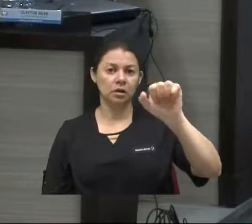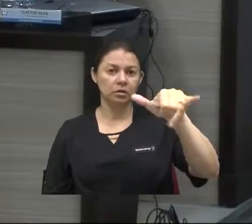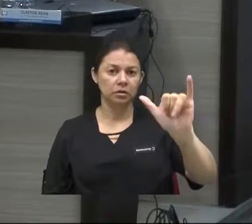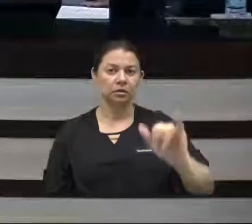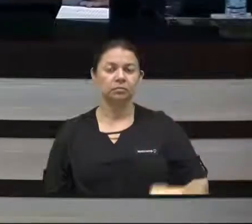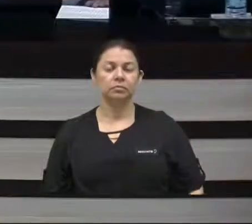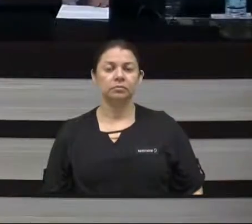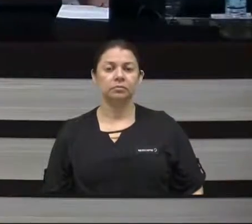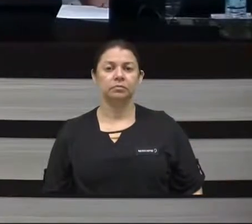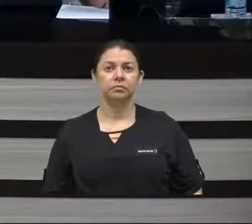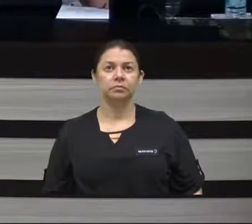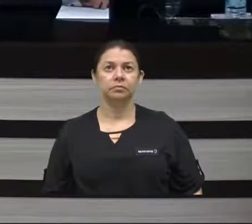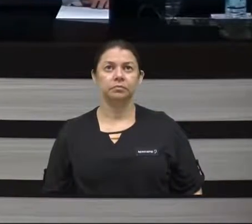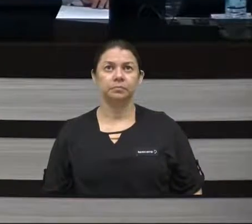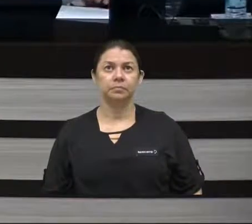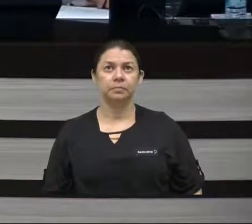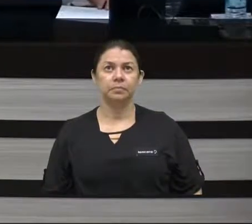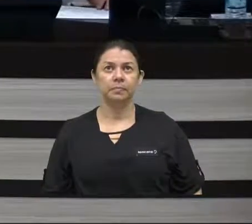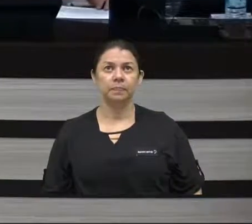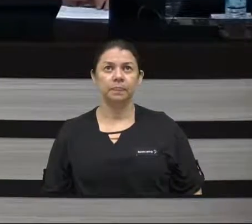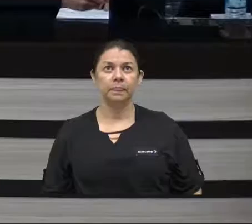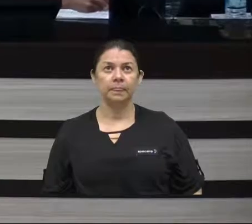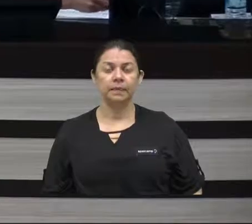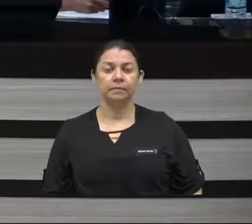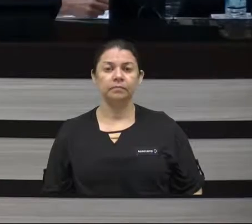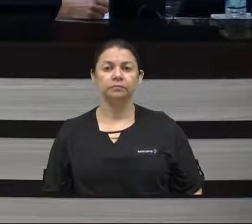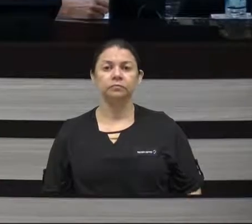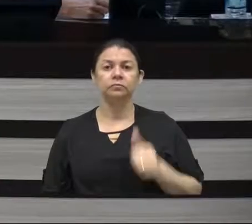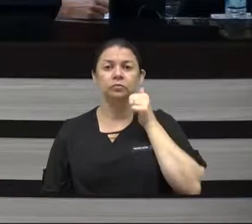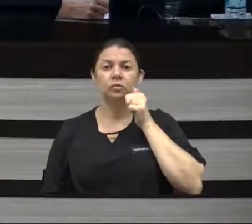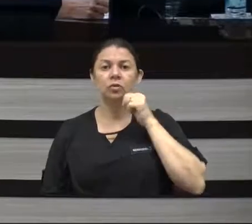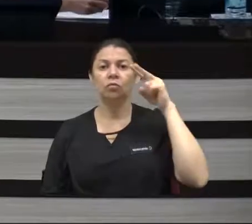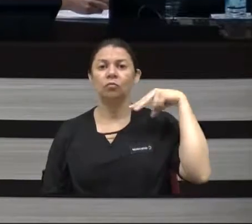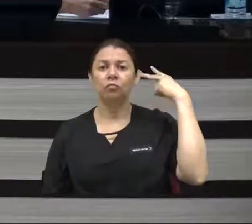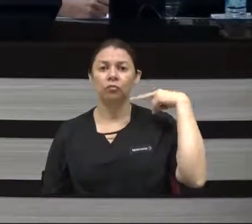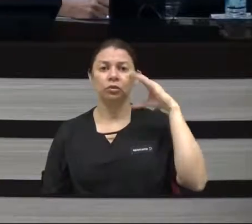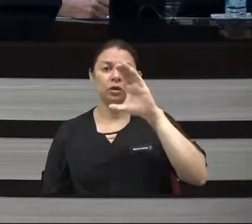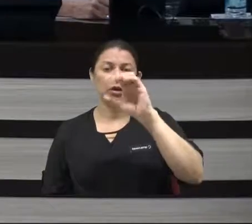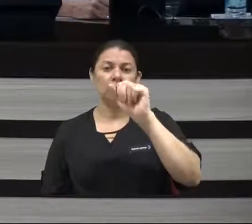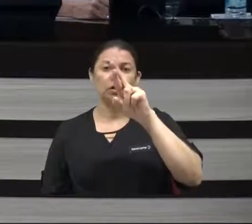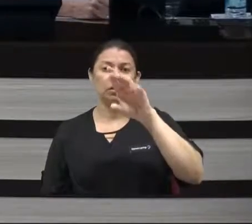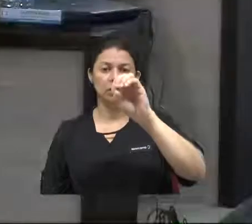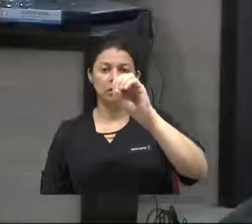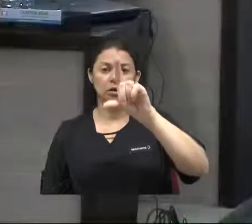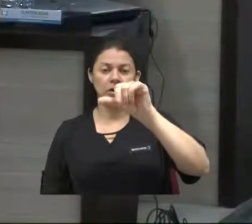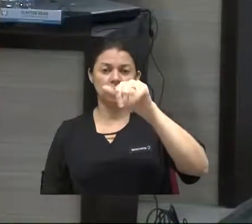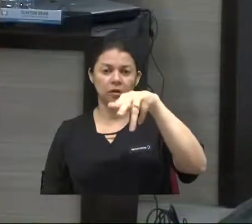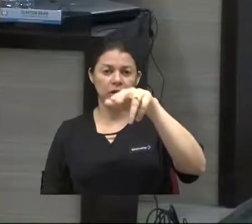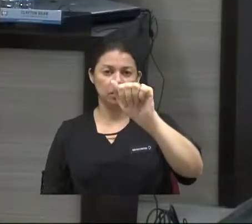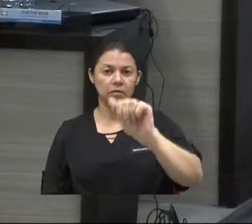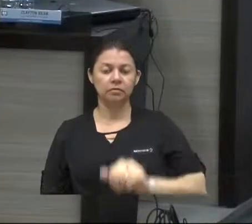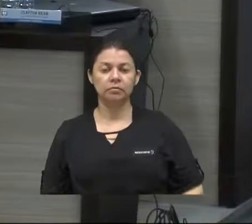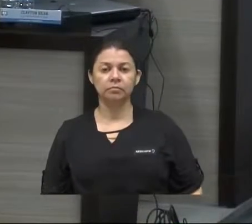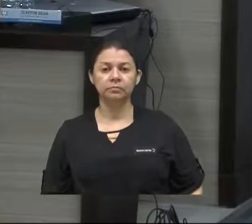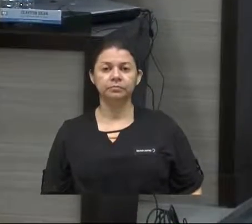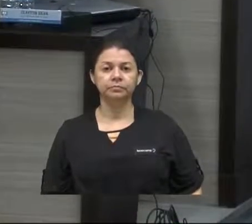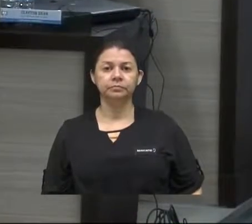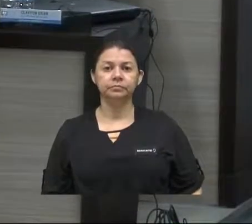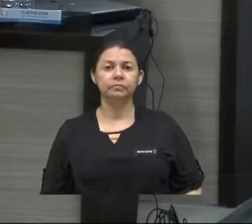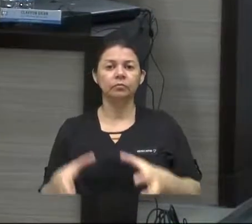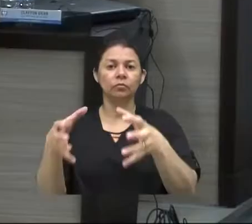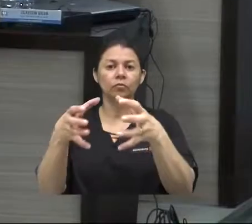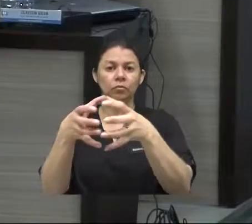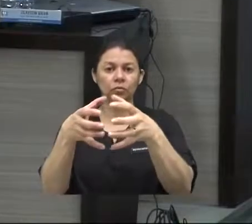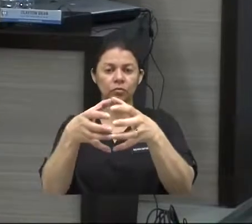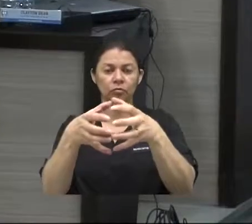Como vota a vereadora Carolina de Moraes Pontes? Meu voto vai para a chapa do